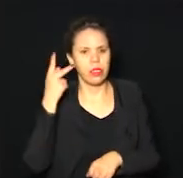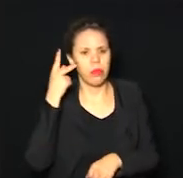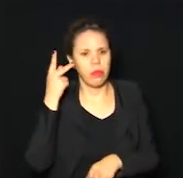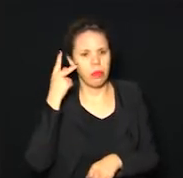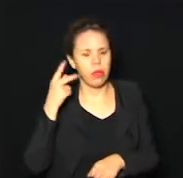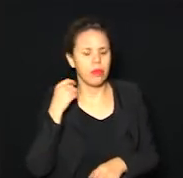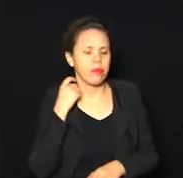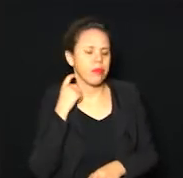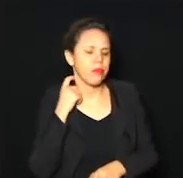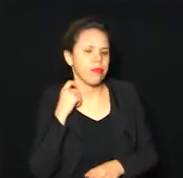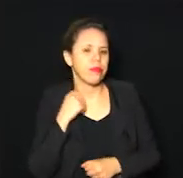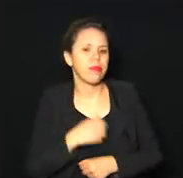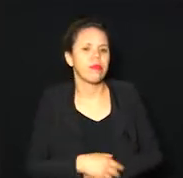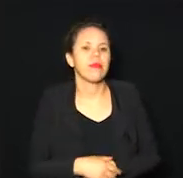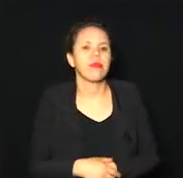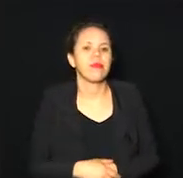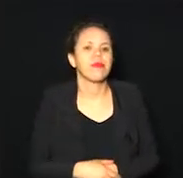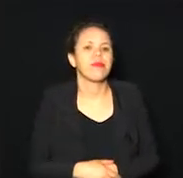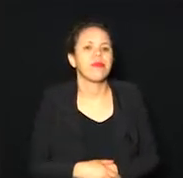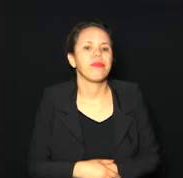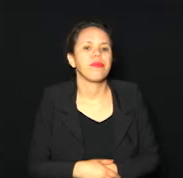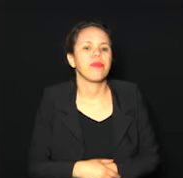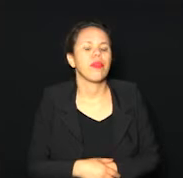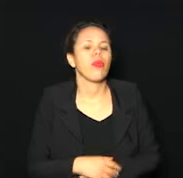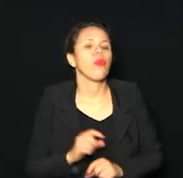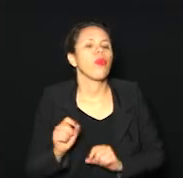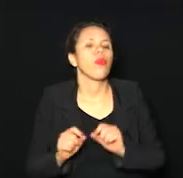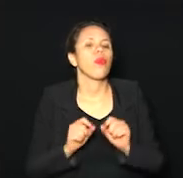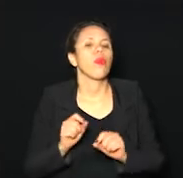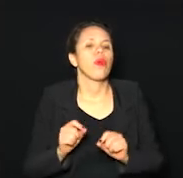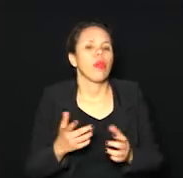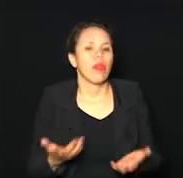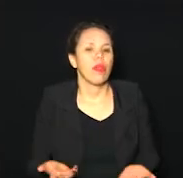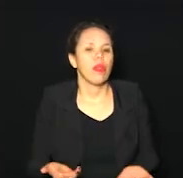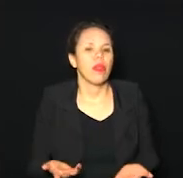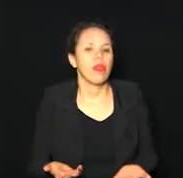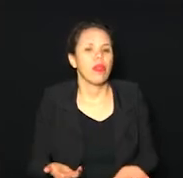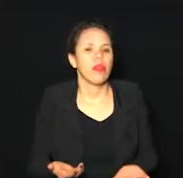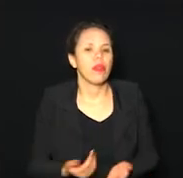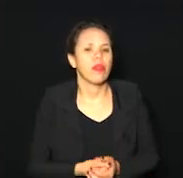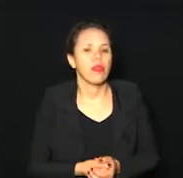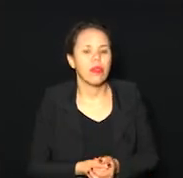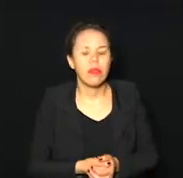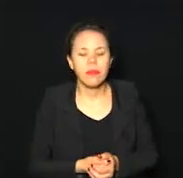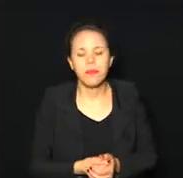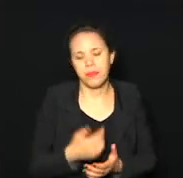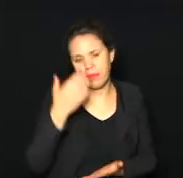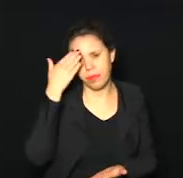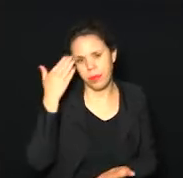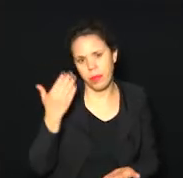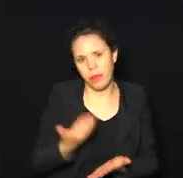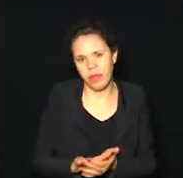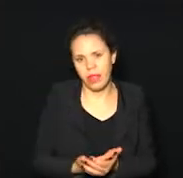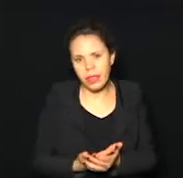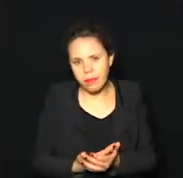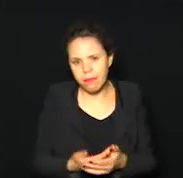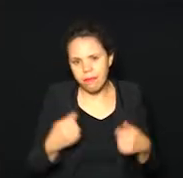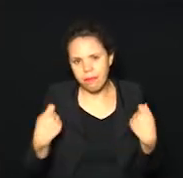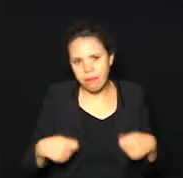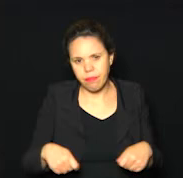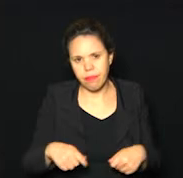todo o país. E com isso a gente acredita, né, que deveria